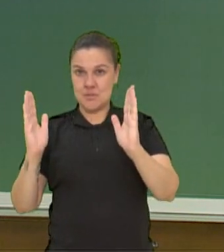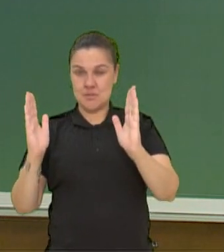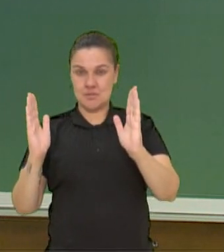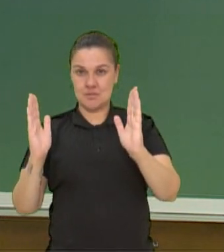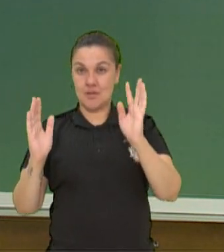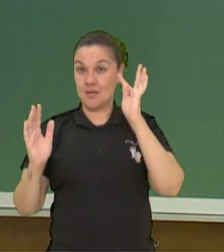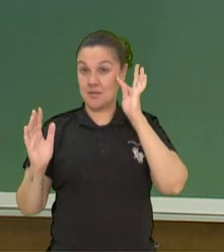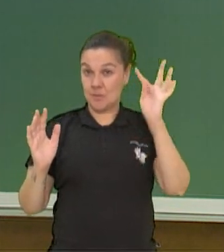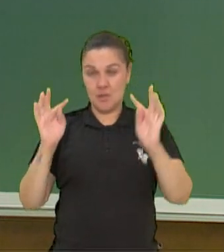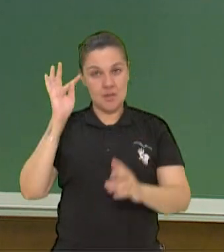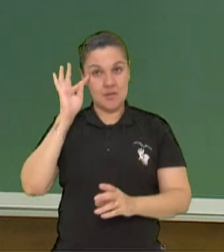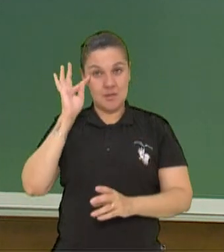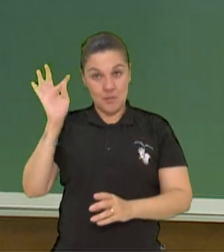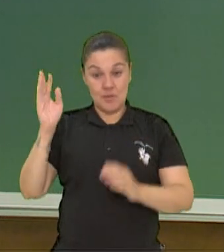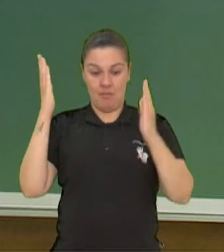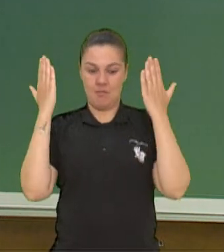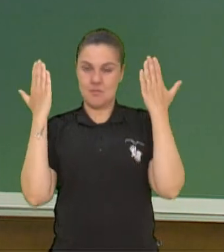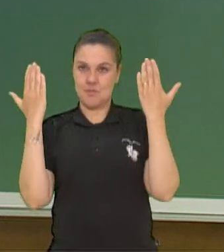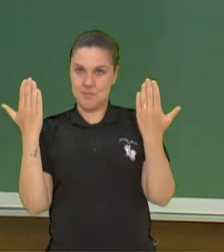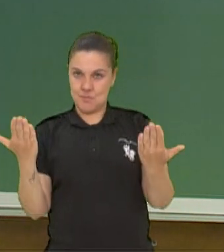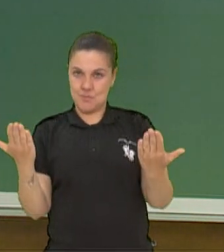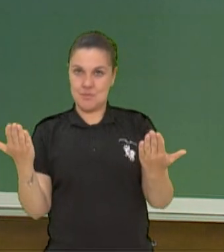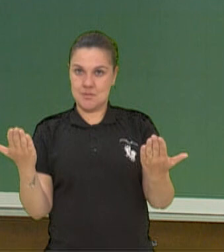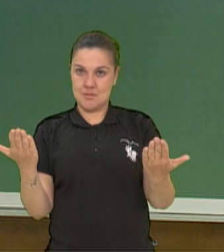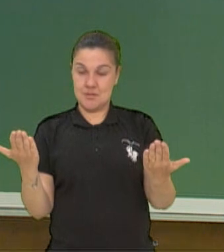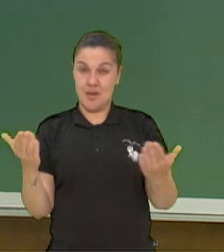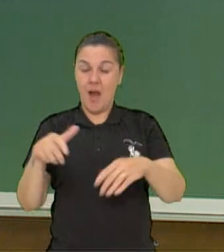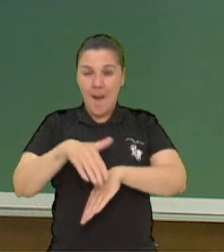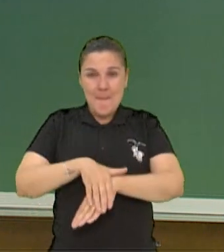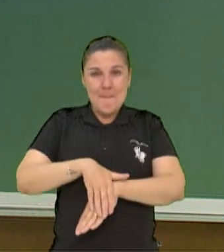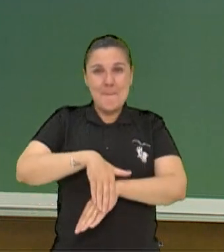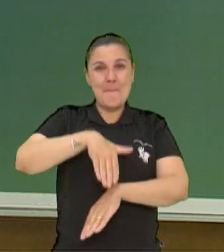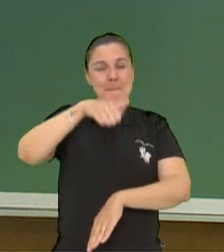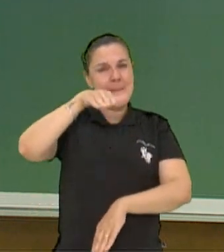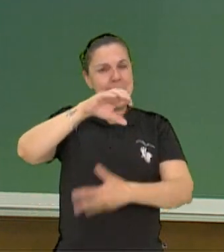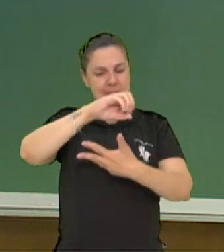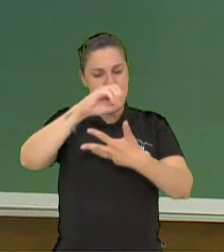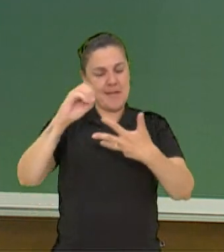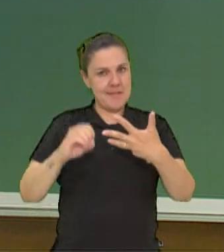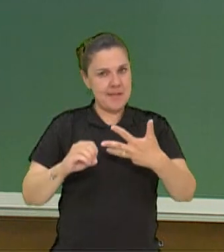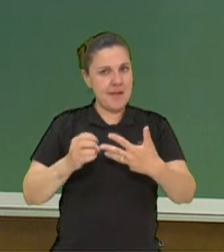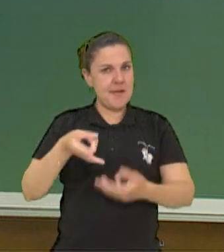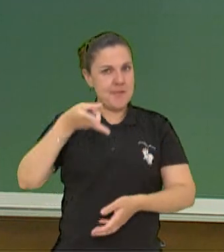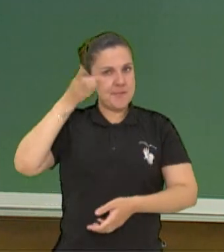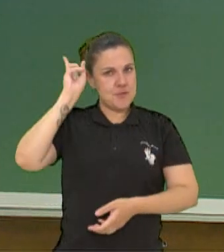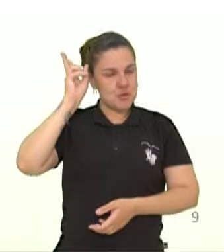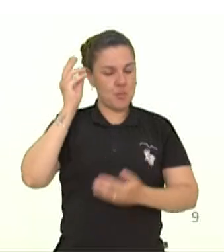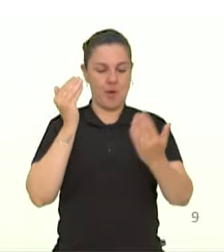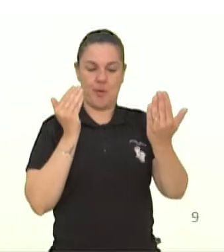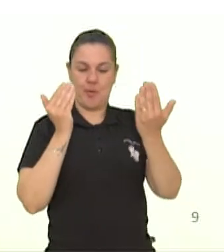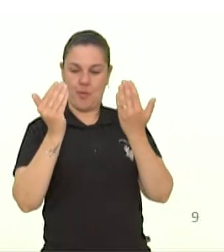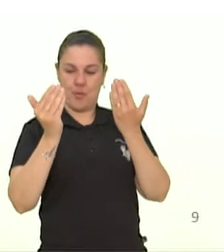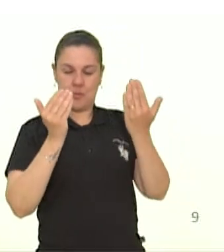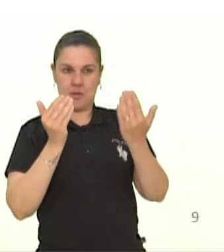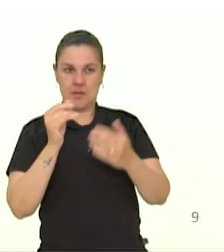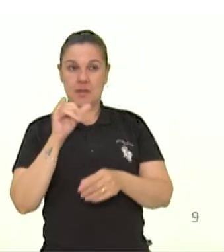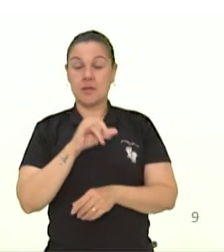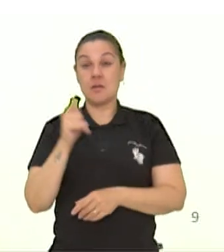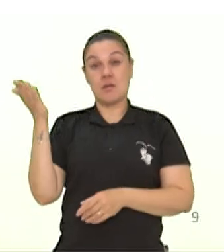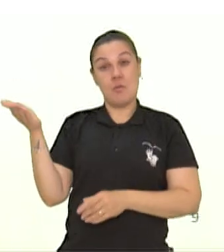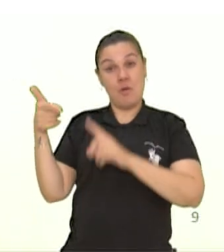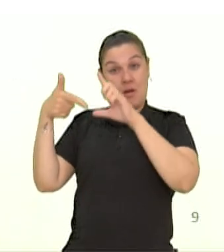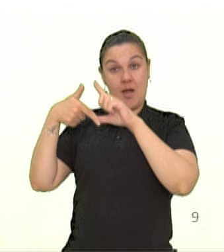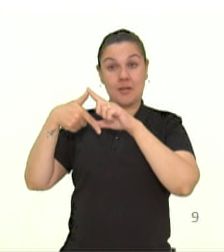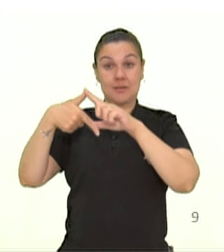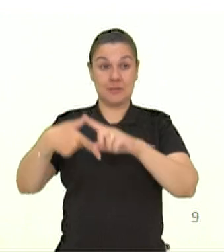teorias. A maioria das questões de Enem, do vestibular, eles comparam as duas. Assim, a teoria clássica,